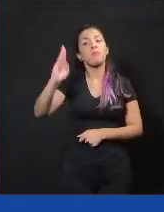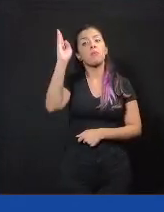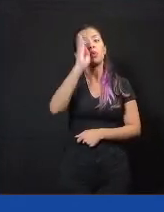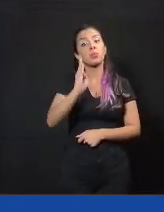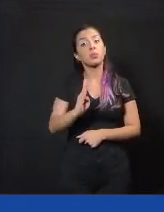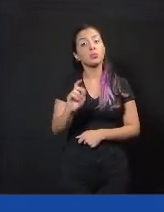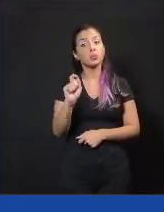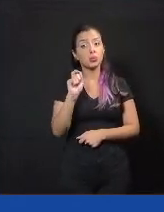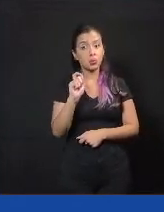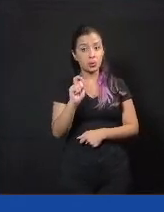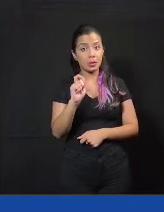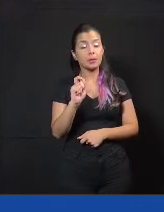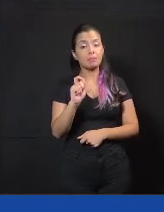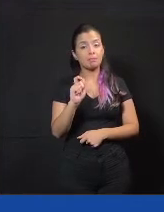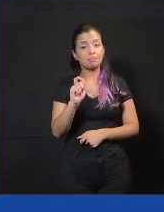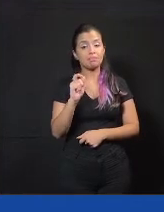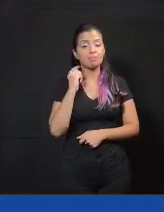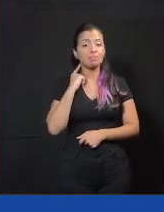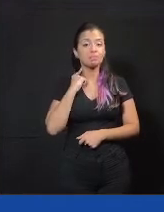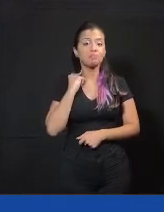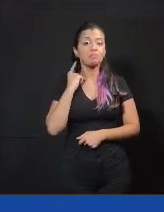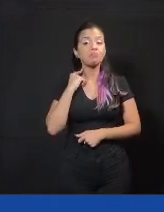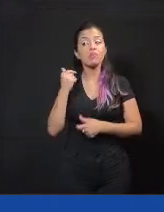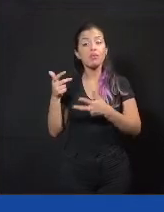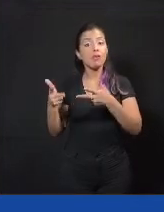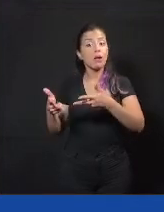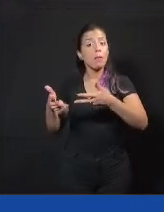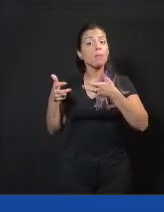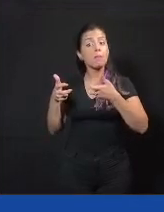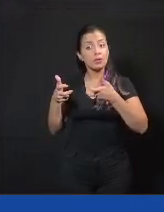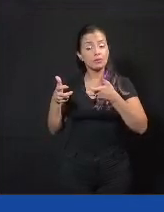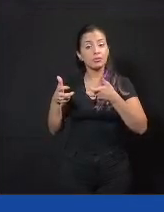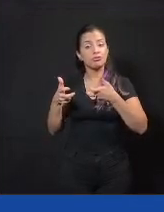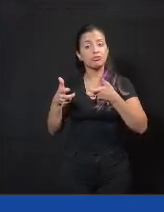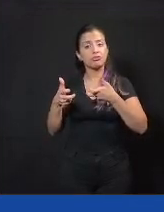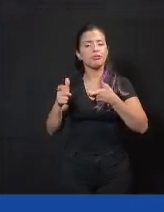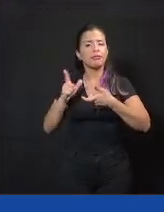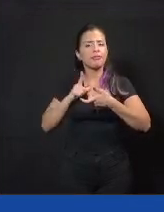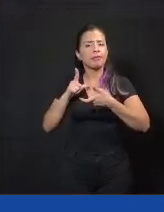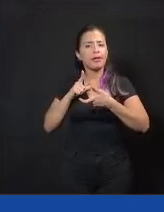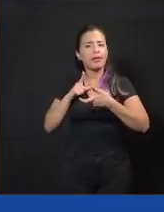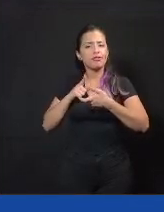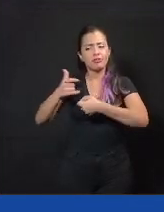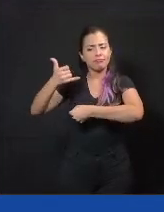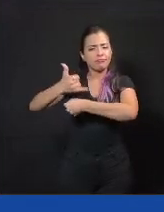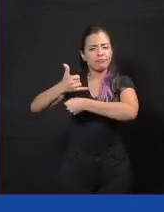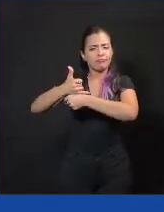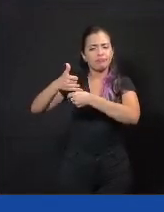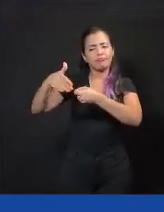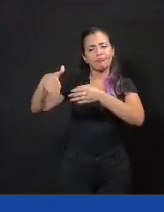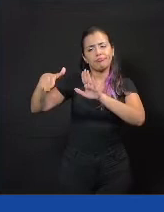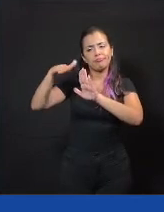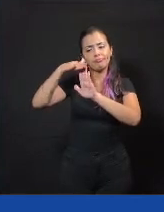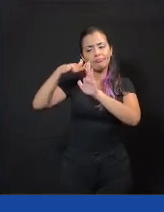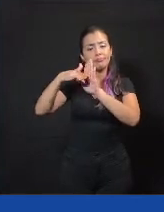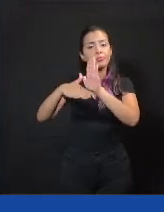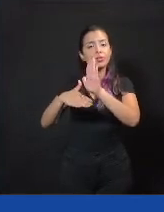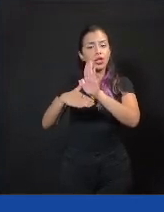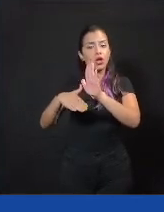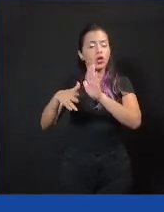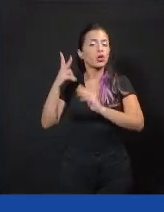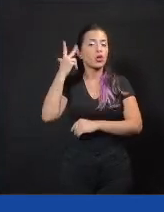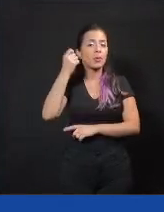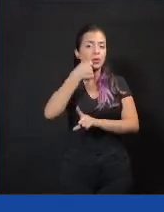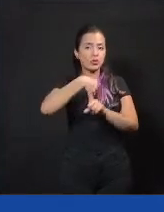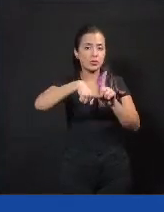a noção, né, o plano de manutenção de hierarquias socio-raciais. Agora,